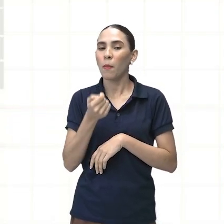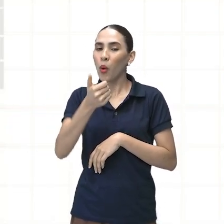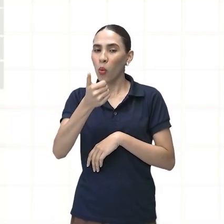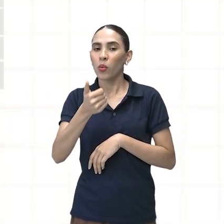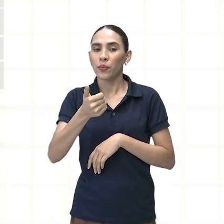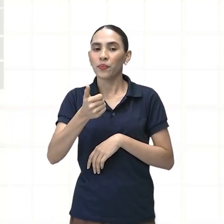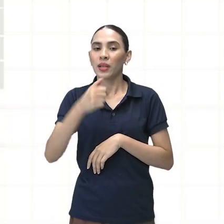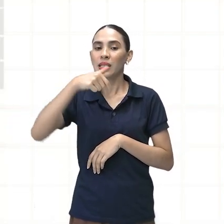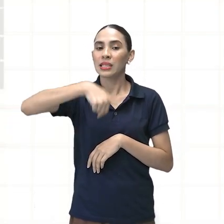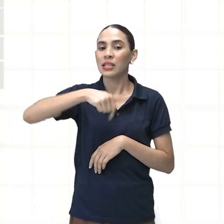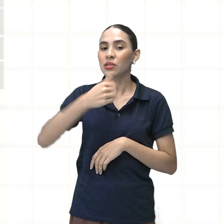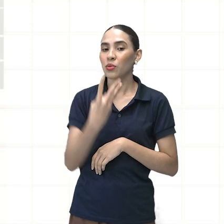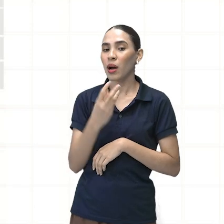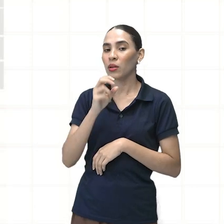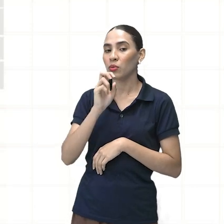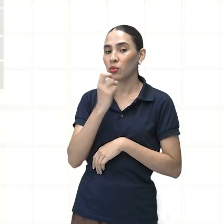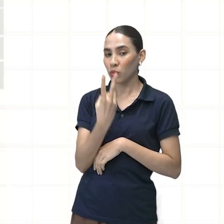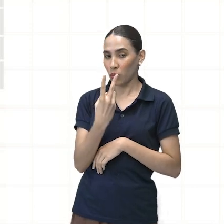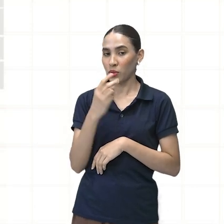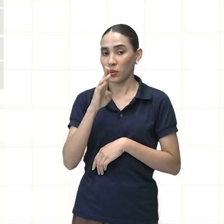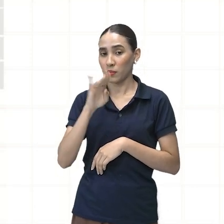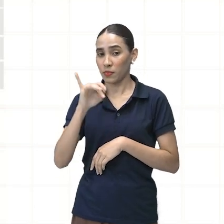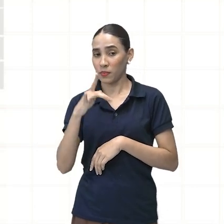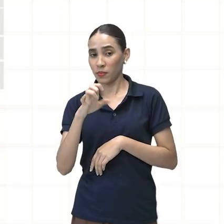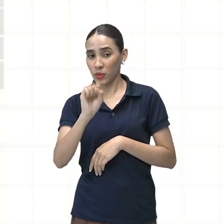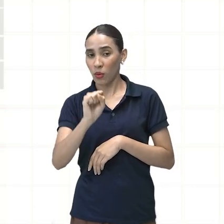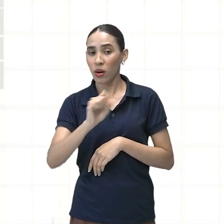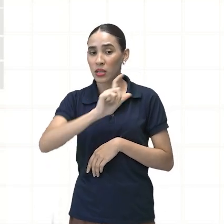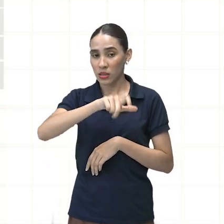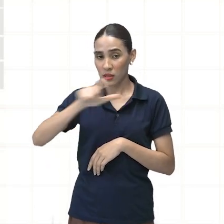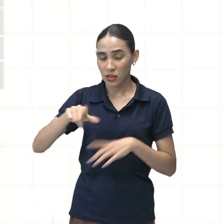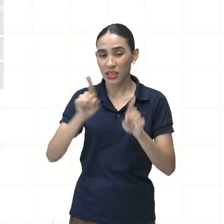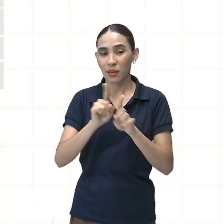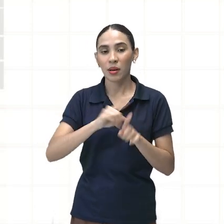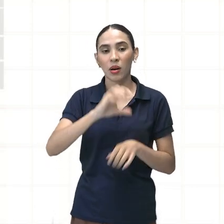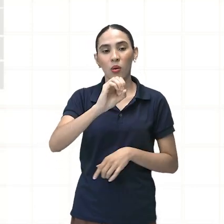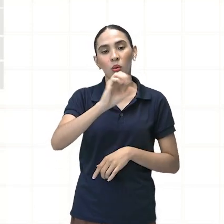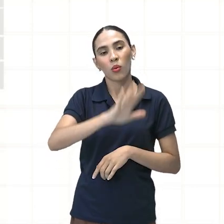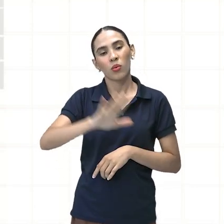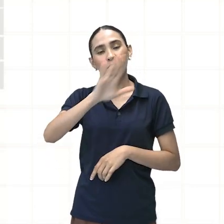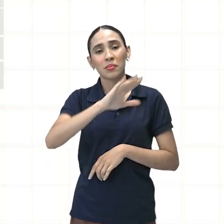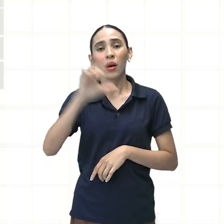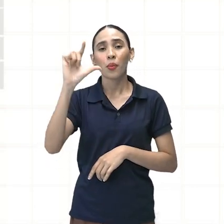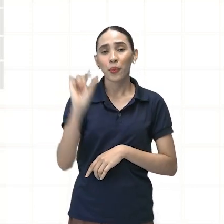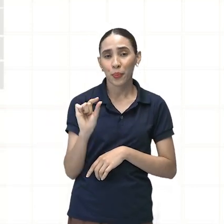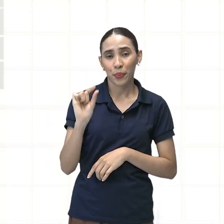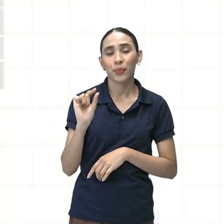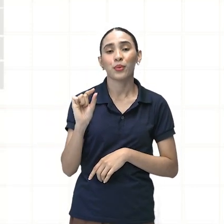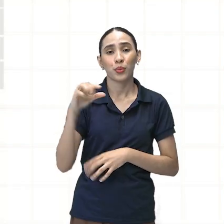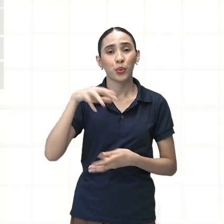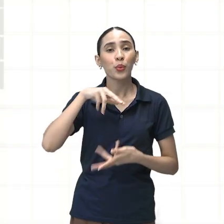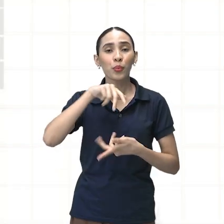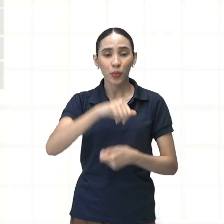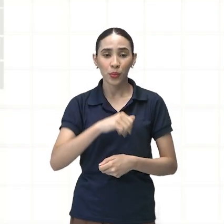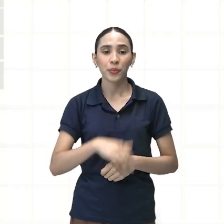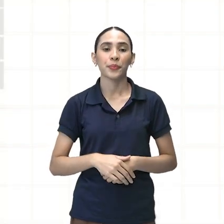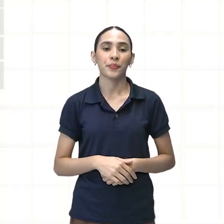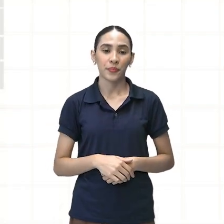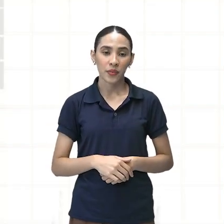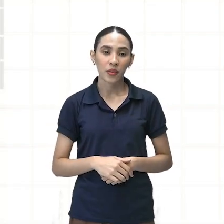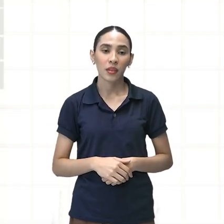perdão, de 742 milhões de habitantes, e a Oceania, que é o continente menos populoso do mundo,